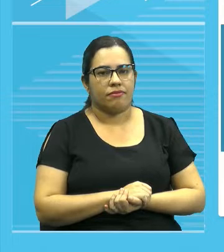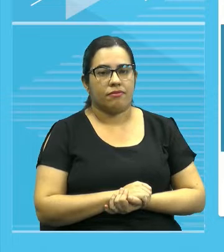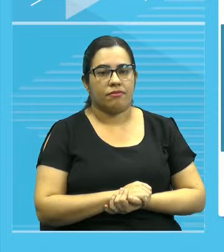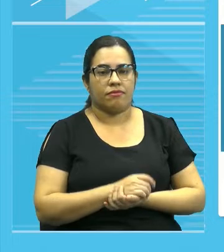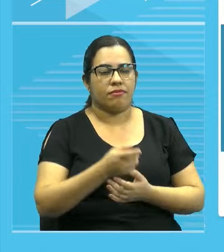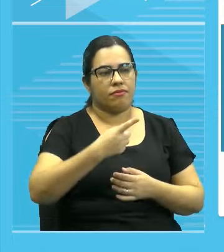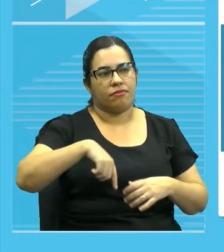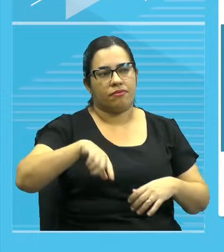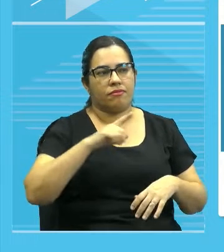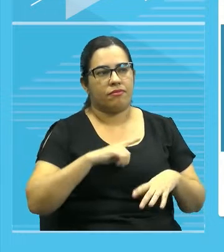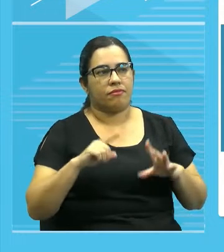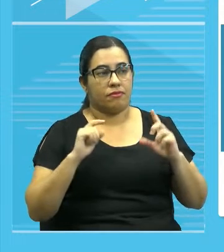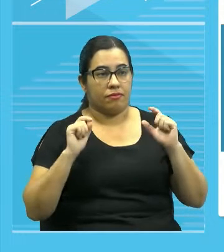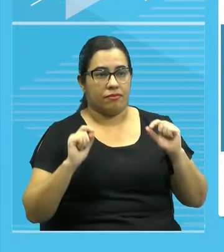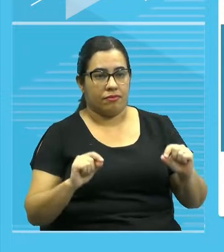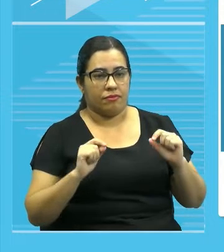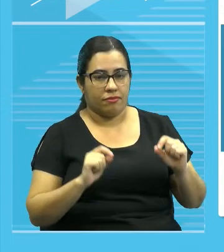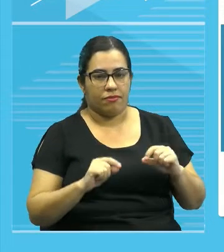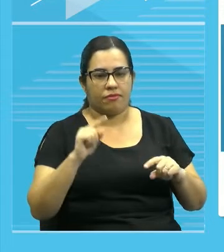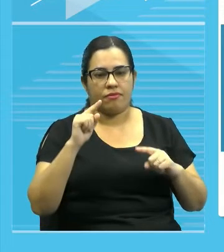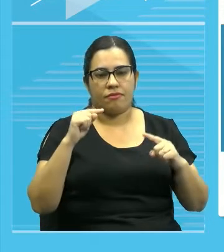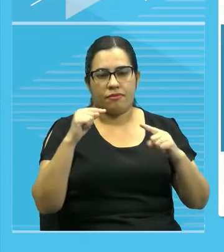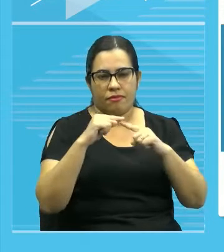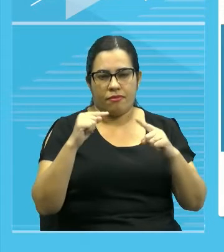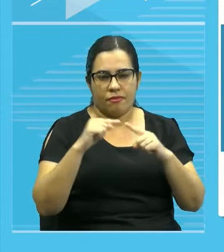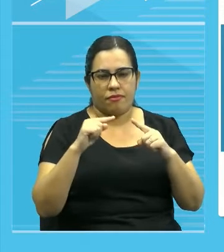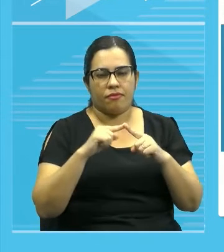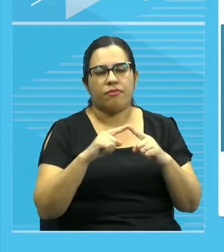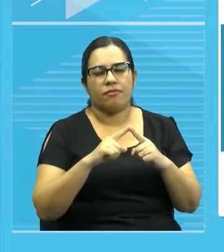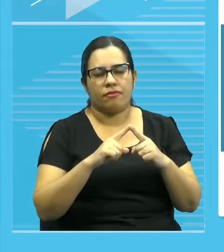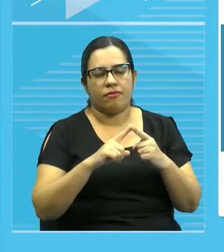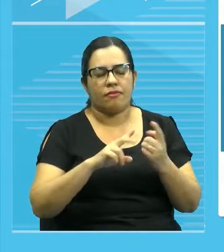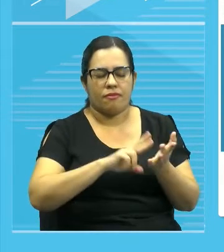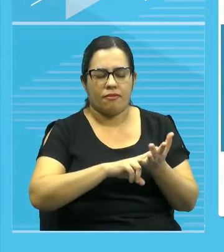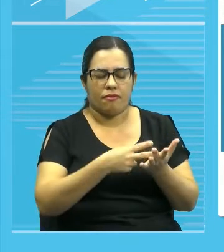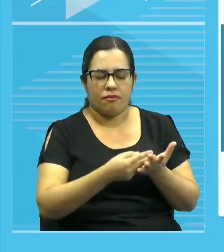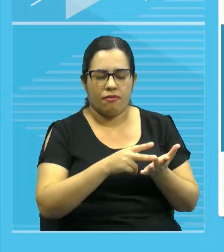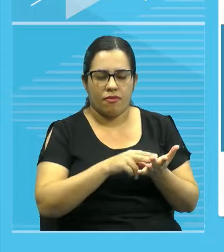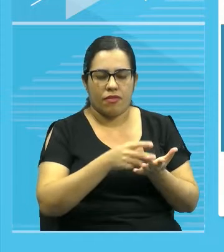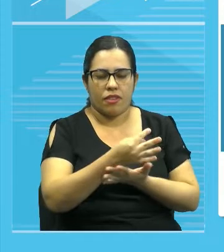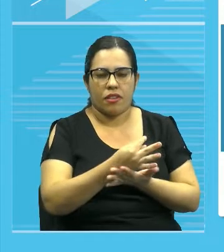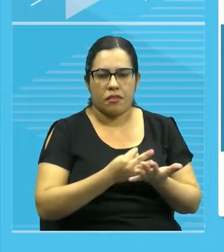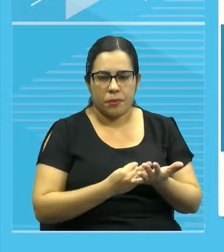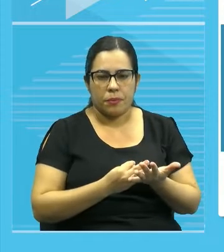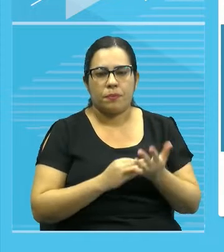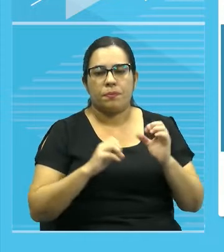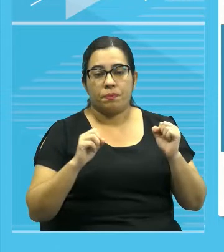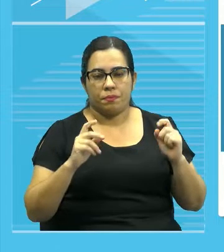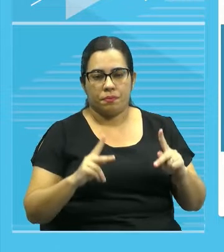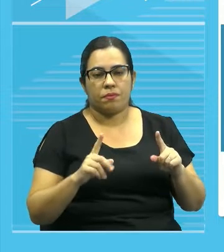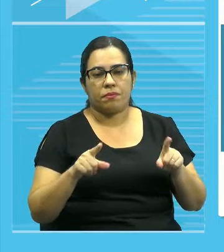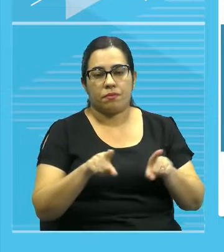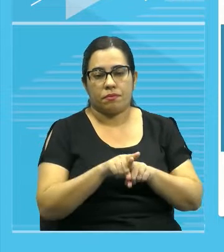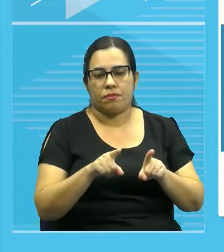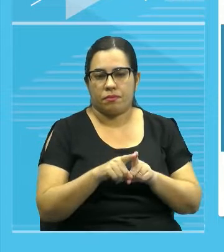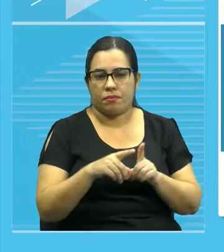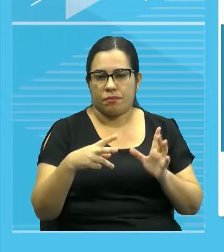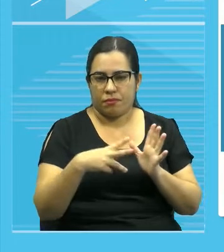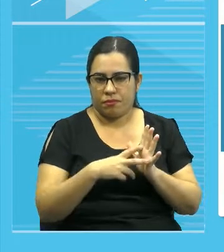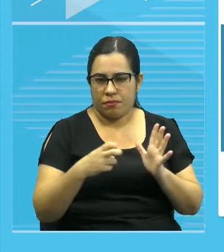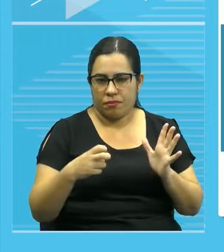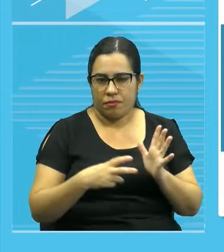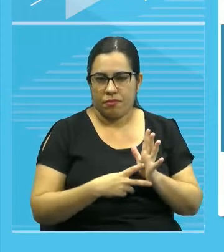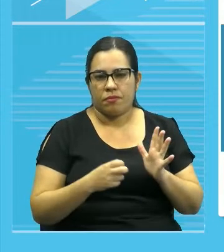nós estamos trabalhando interpretação de texto estamos trabalhando interpretação de texto e vocabulário né